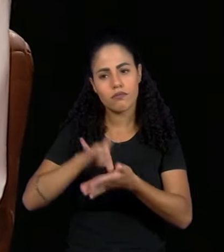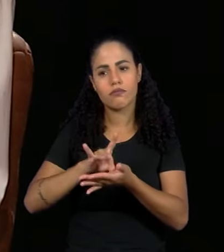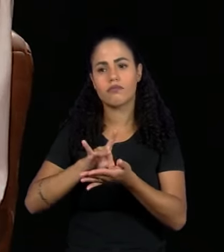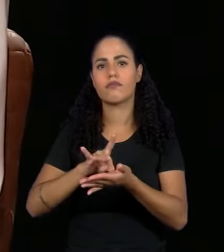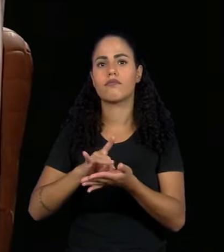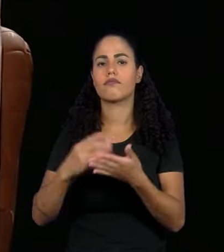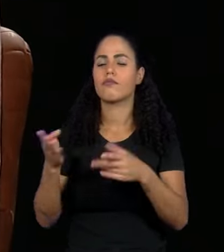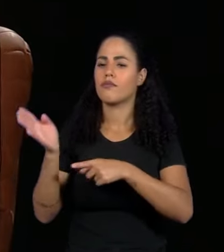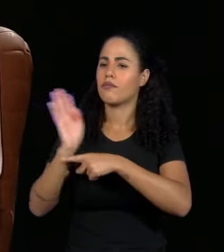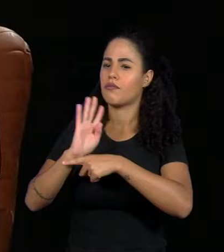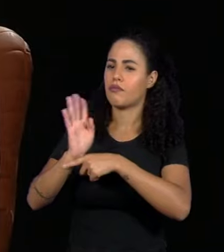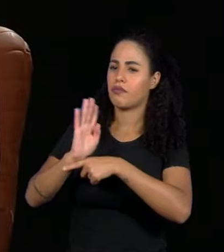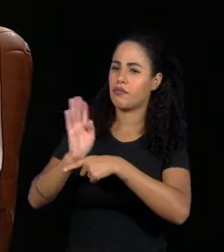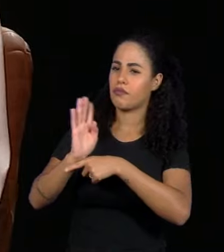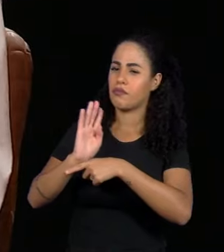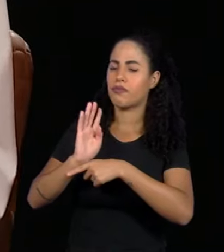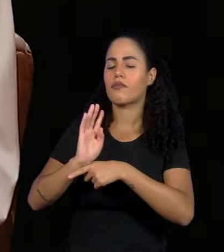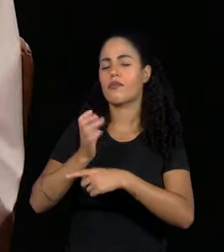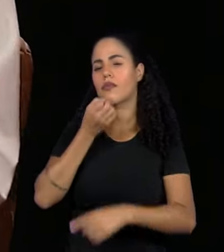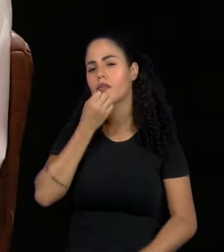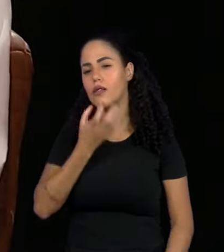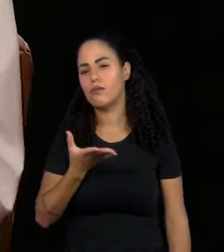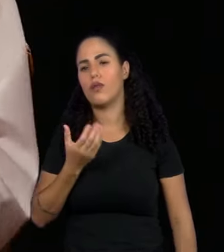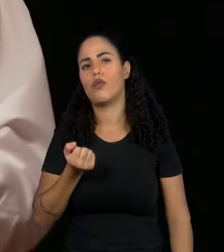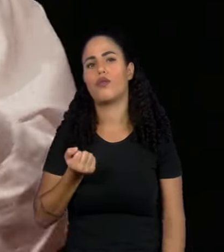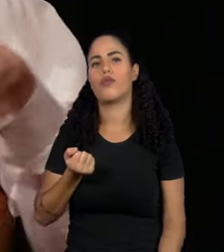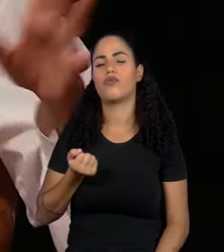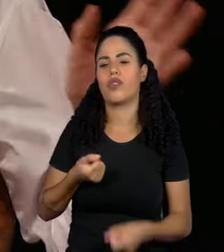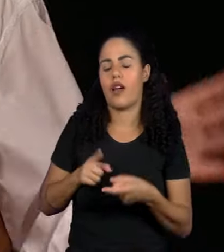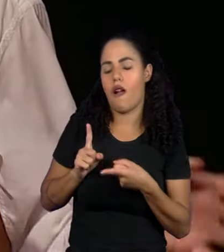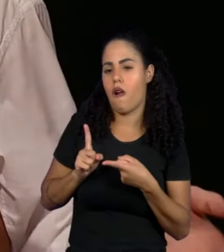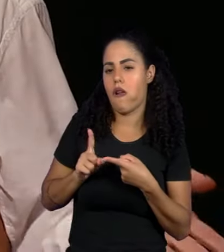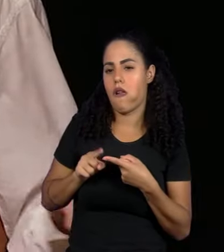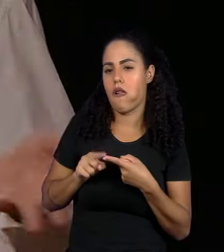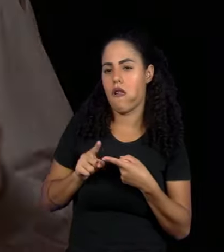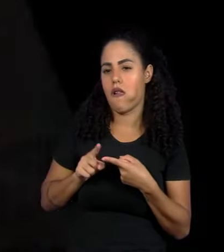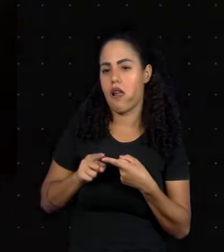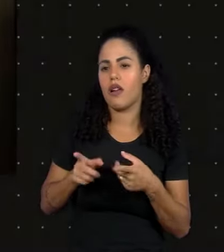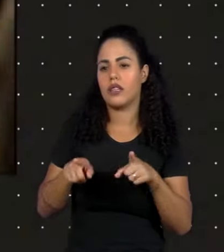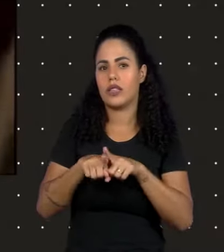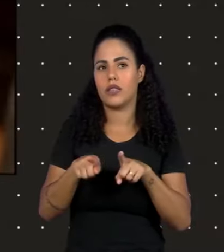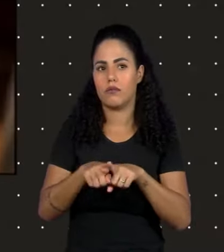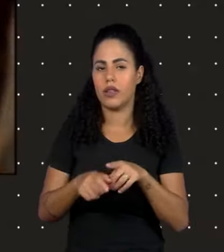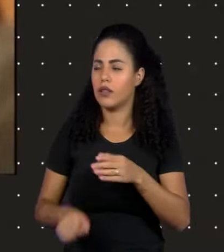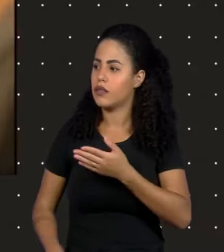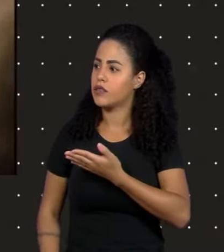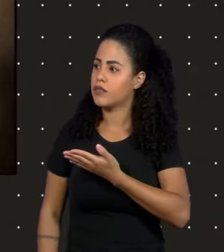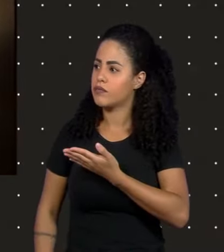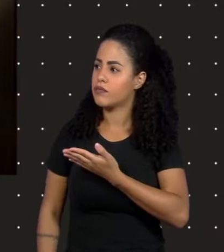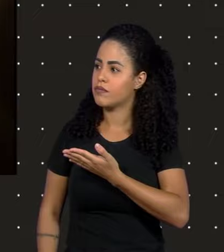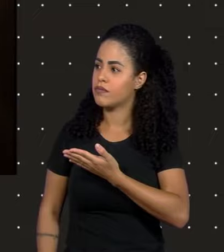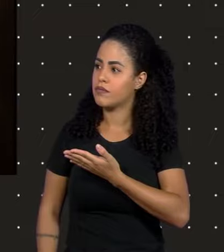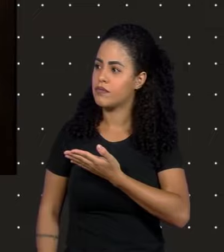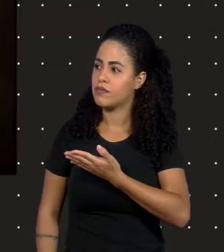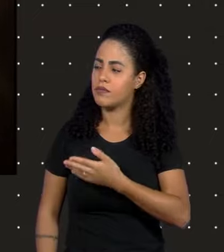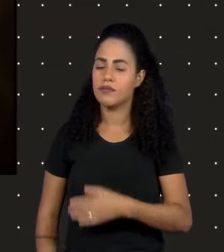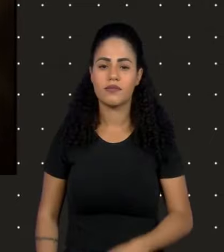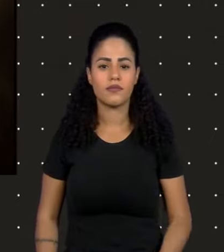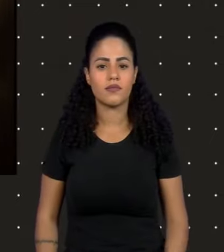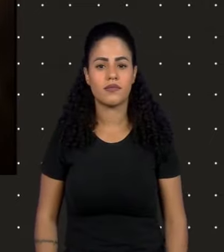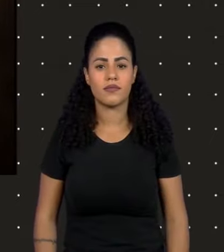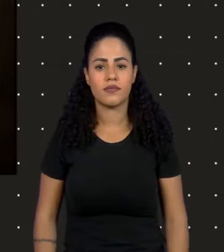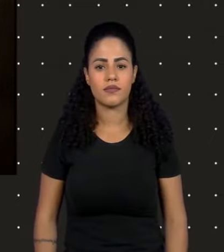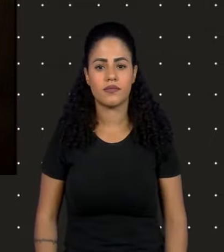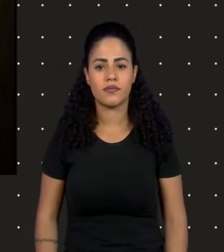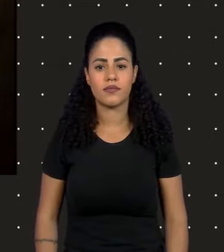filme que, inclusive, deu muito trabalho. Eu fui ameaçado de morte, tive que sair desse filme. Tem dias que a gente